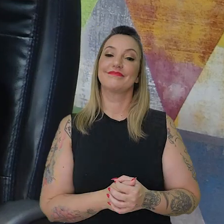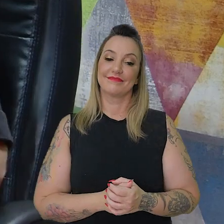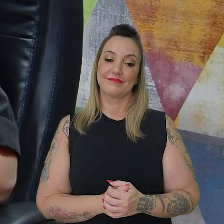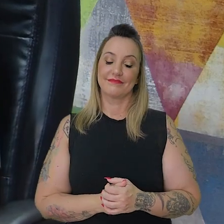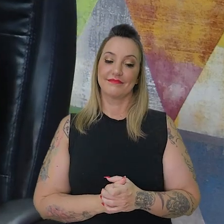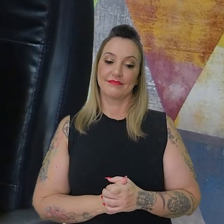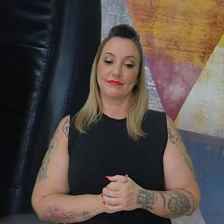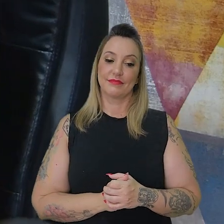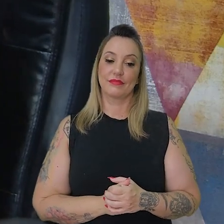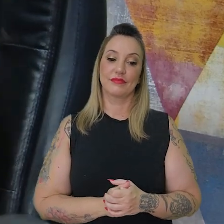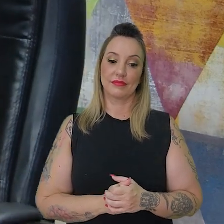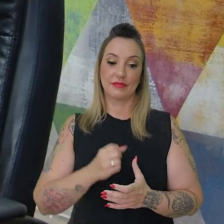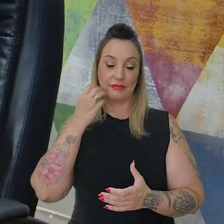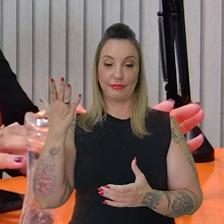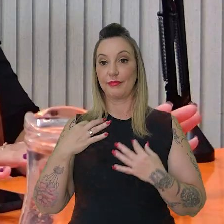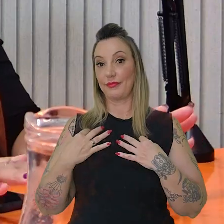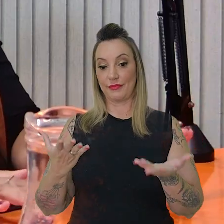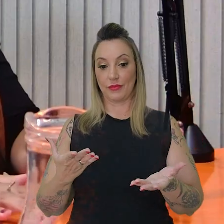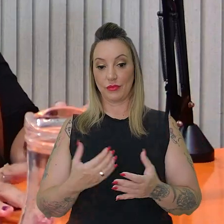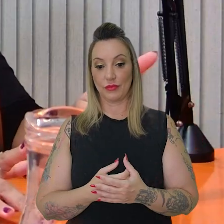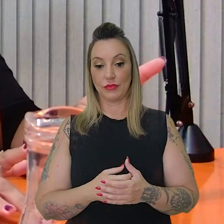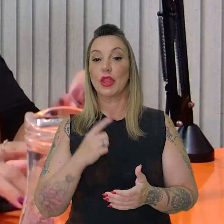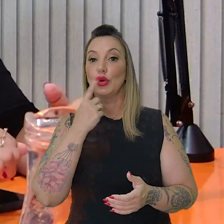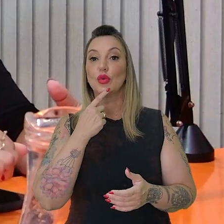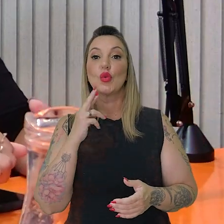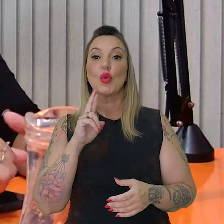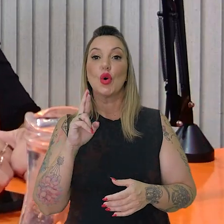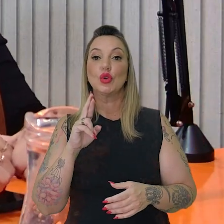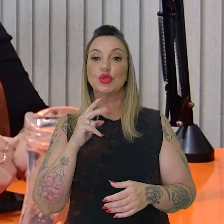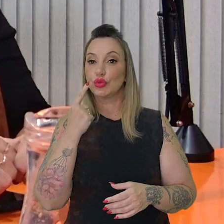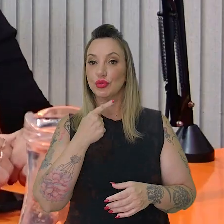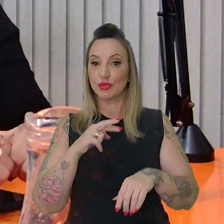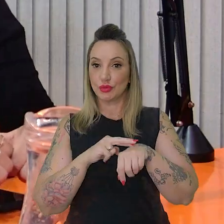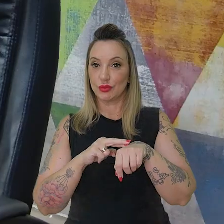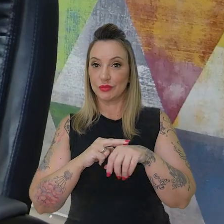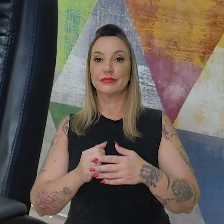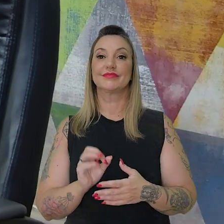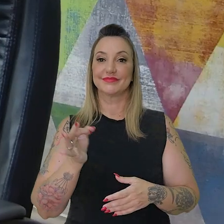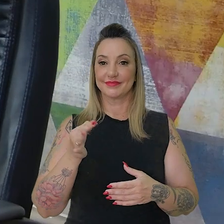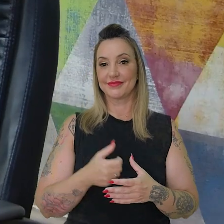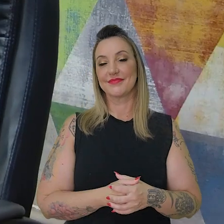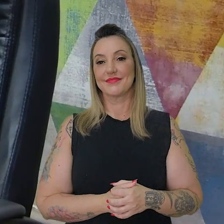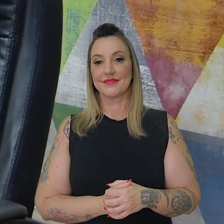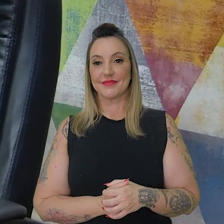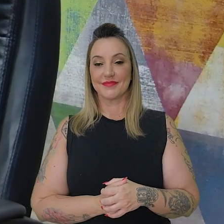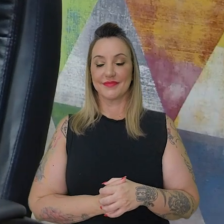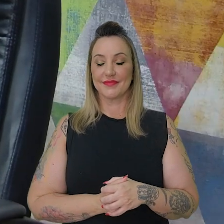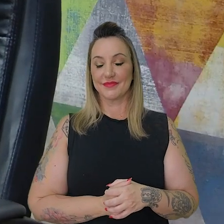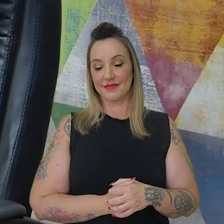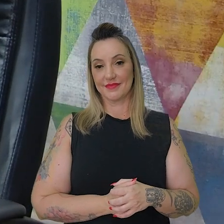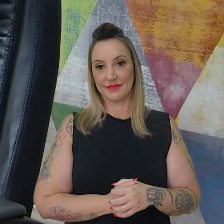e a gente esque de falar da roupa batom roxo também se você falou do batom eu não falei do batom isso tá com batão roxo